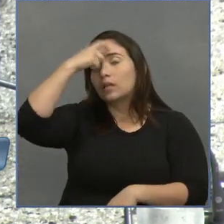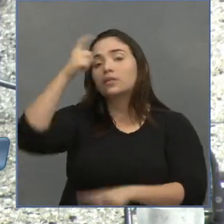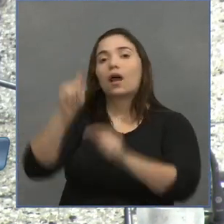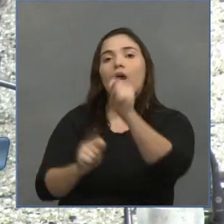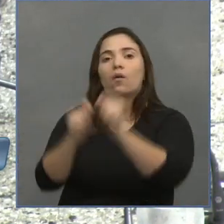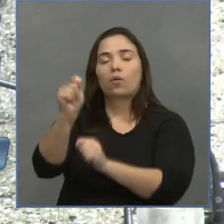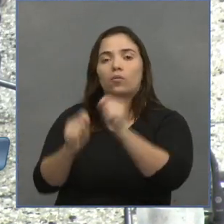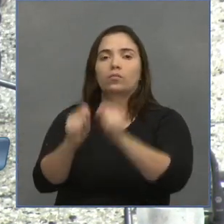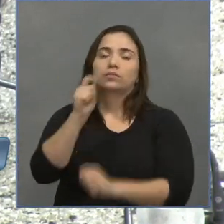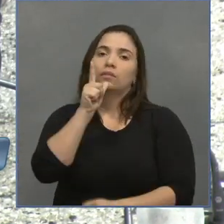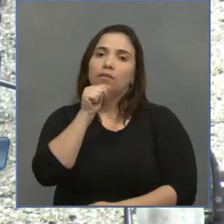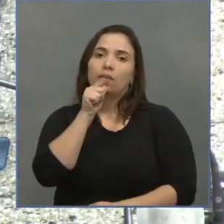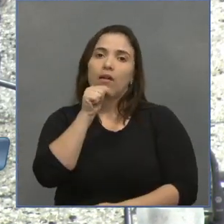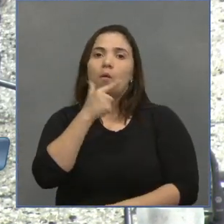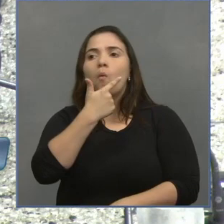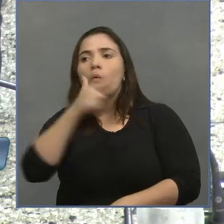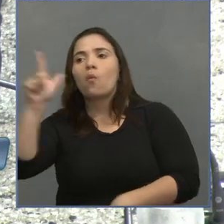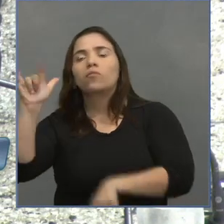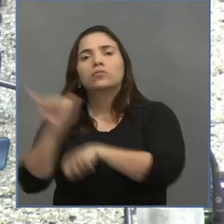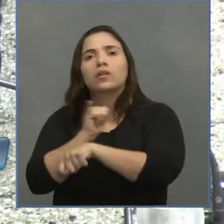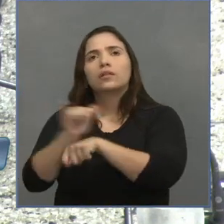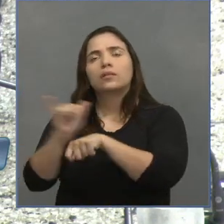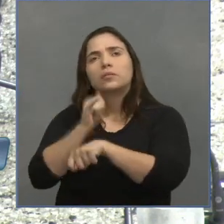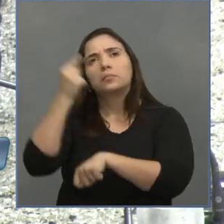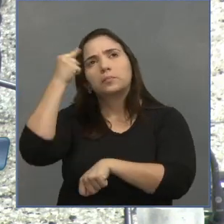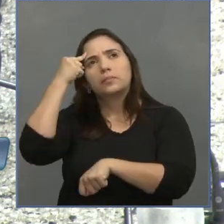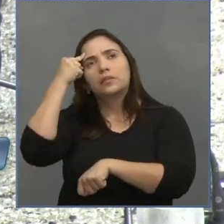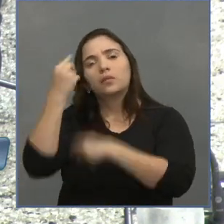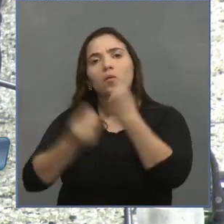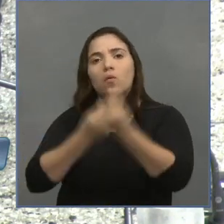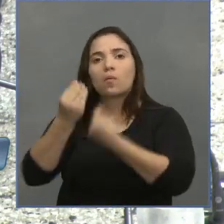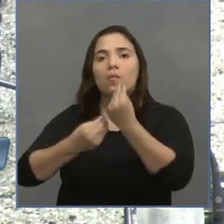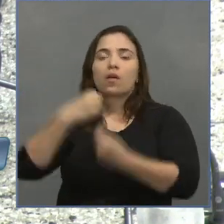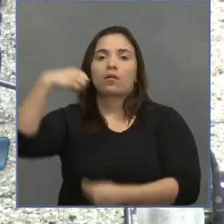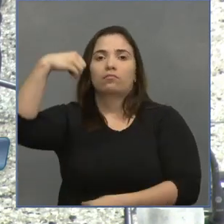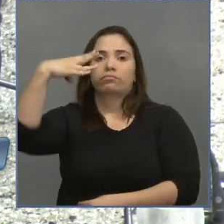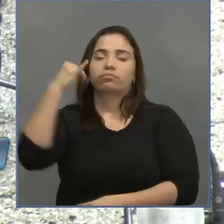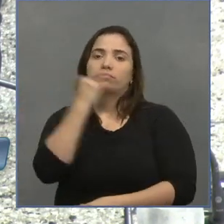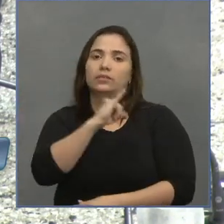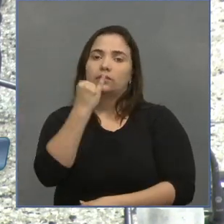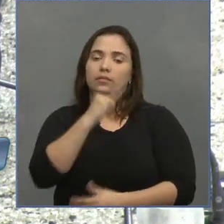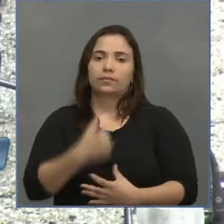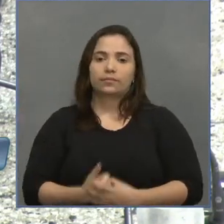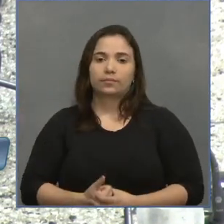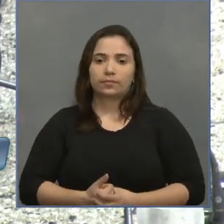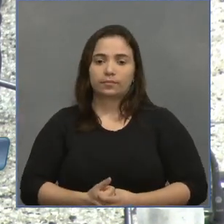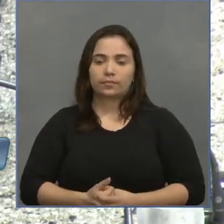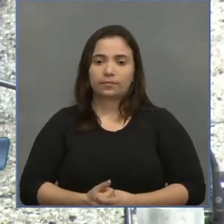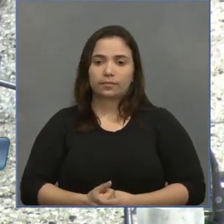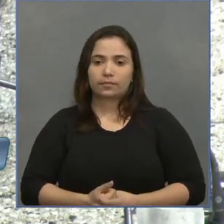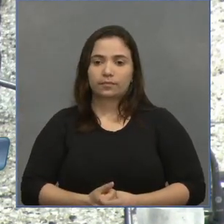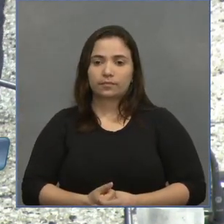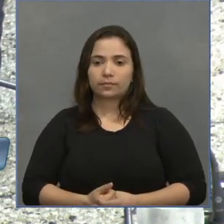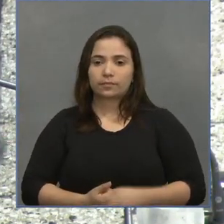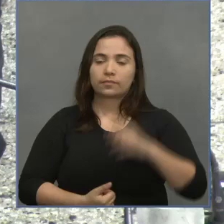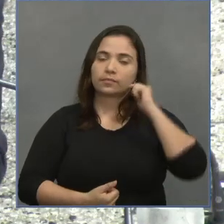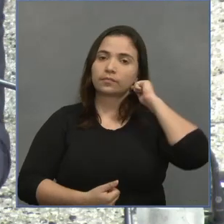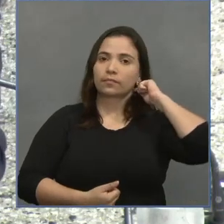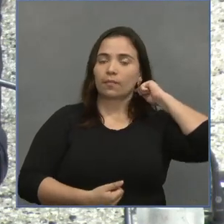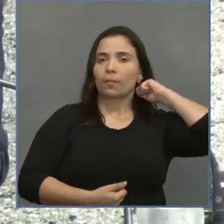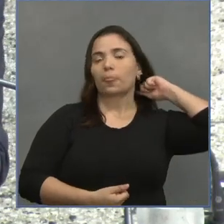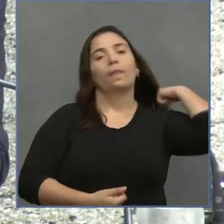outras diversidades de energias para sustentar esses tipos de... Você deveria bonificar quem gasta menos. Isso.